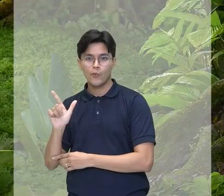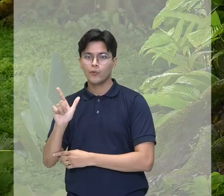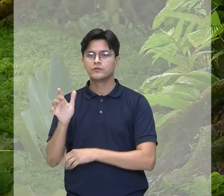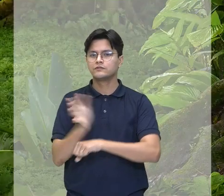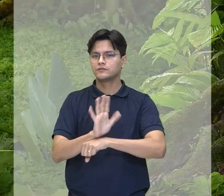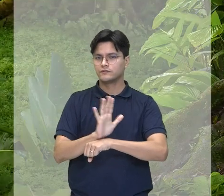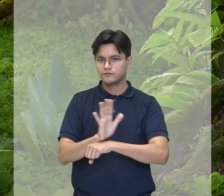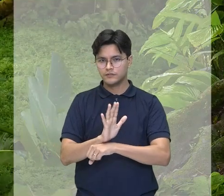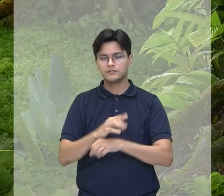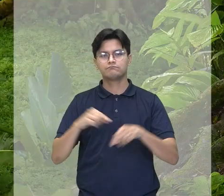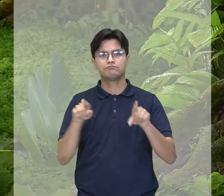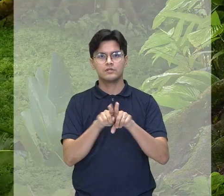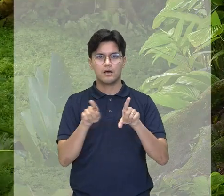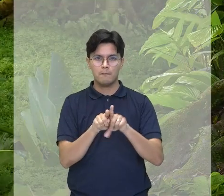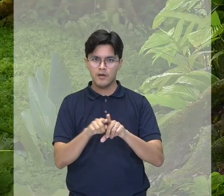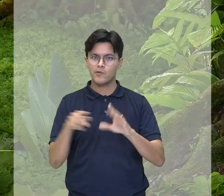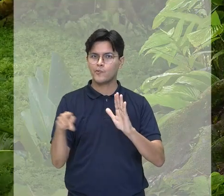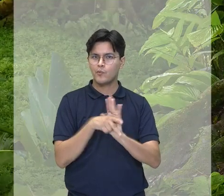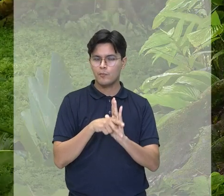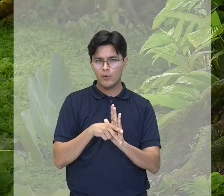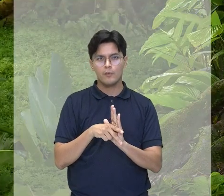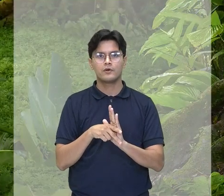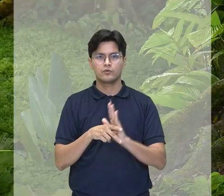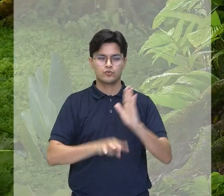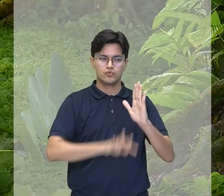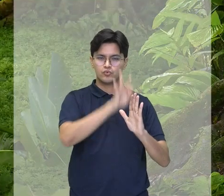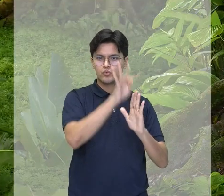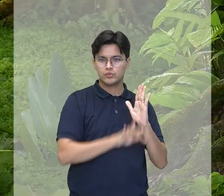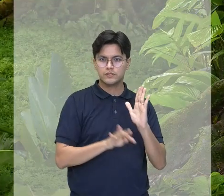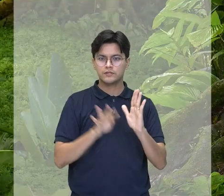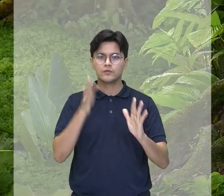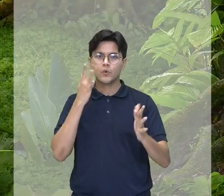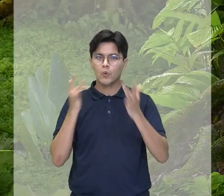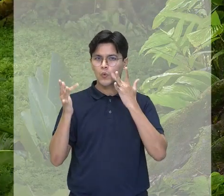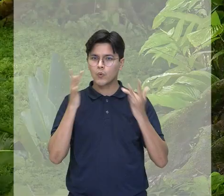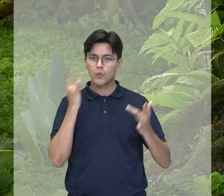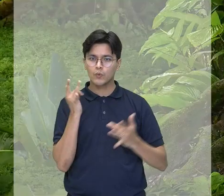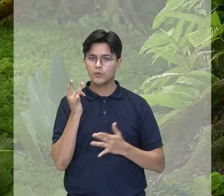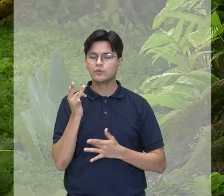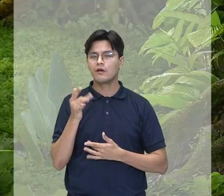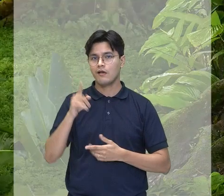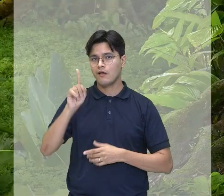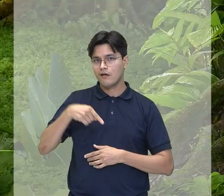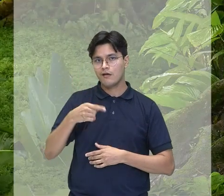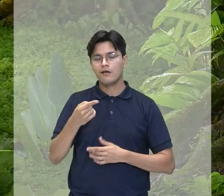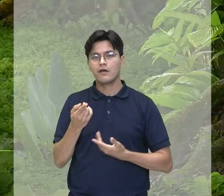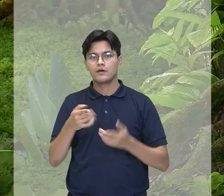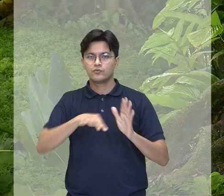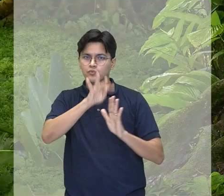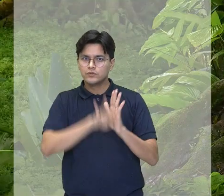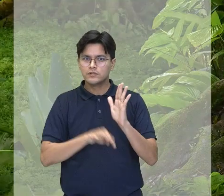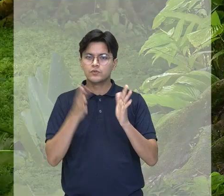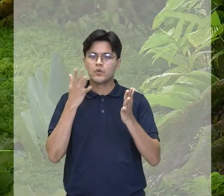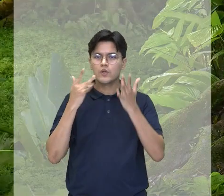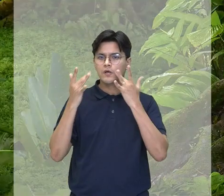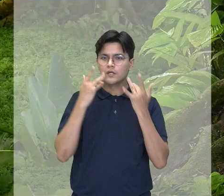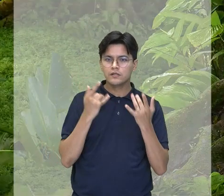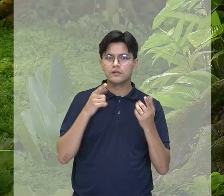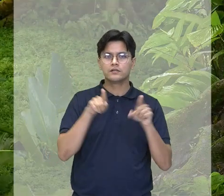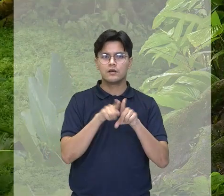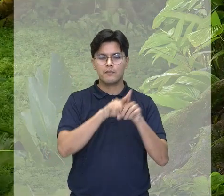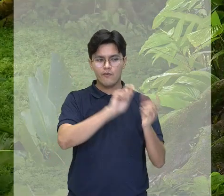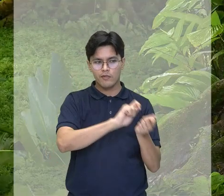ainda assim, de um texto teatral, né, do Alto da Compadecida, que é um texto teatral também, ele foi adaptado para o